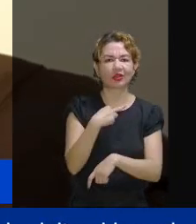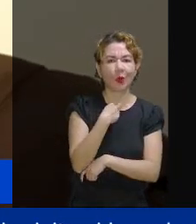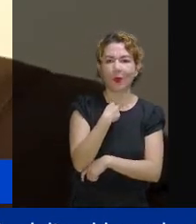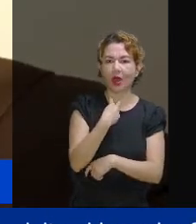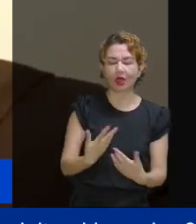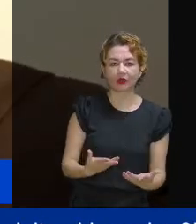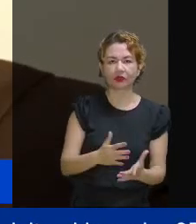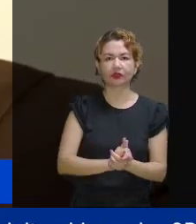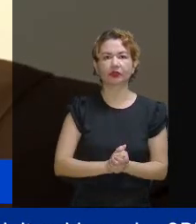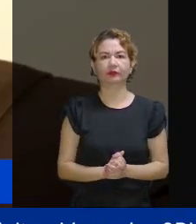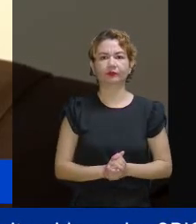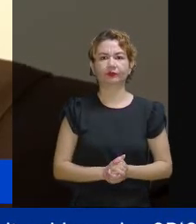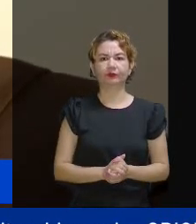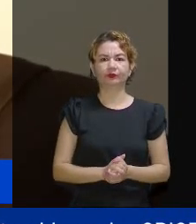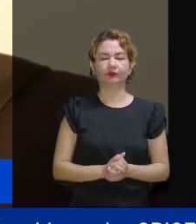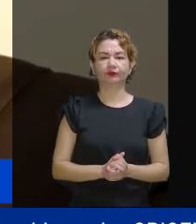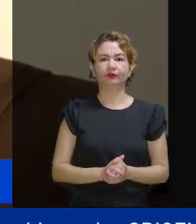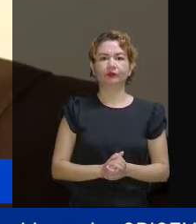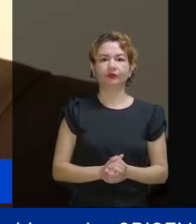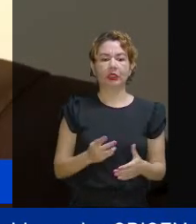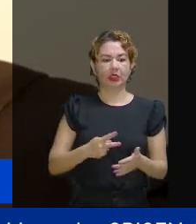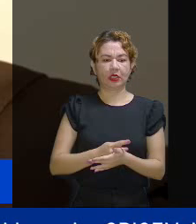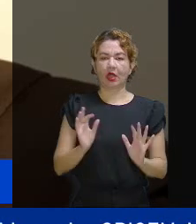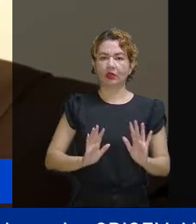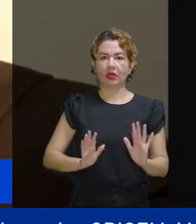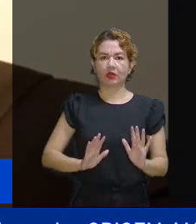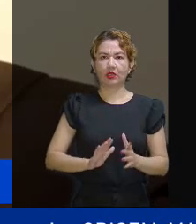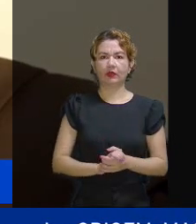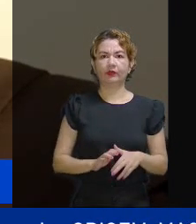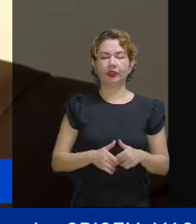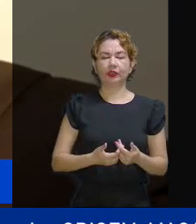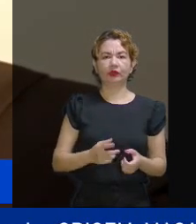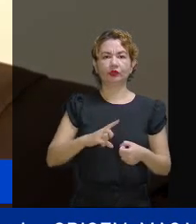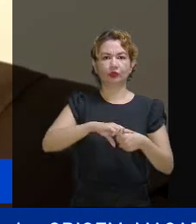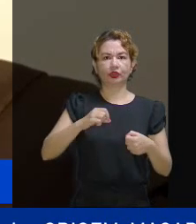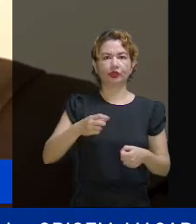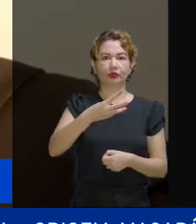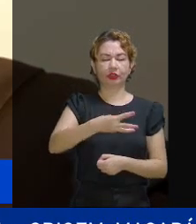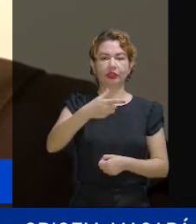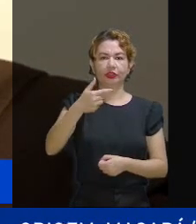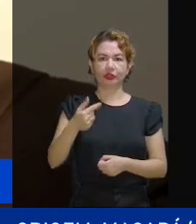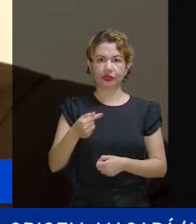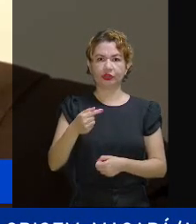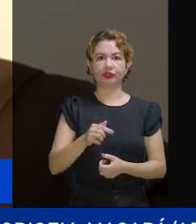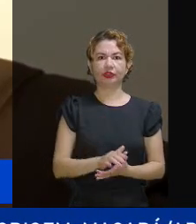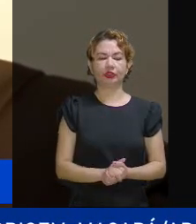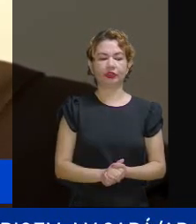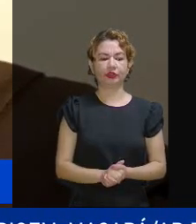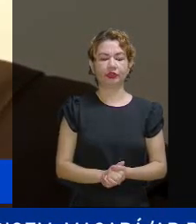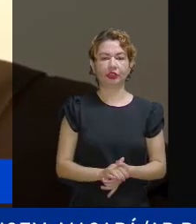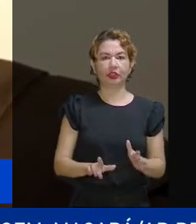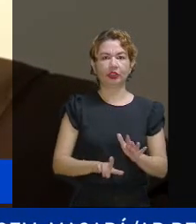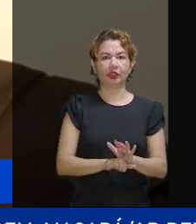irregular perpetrado pelo órgão recorrido, nos termos do artigo 37, lei